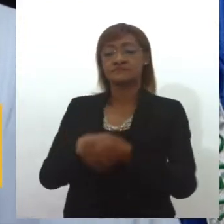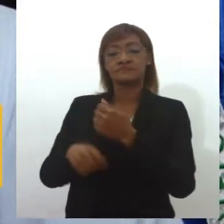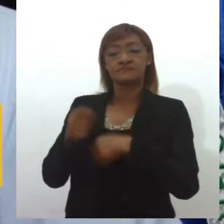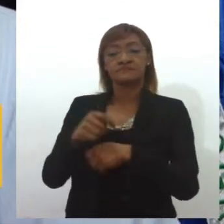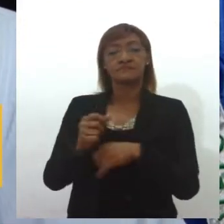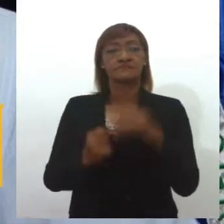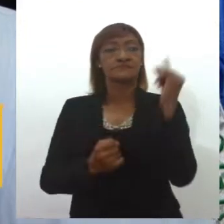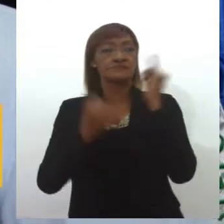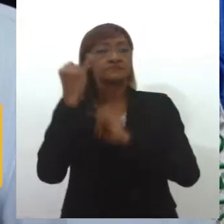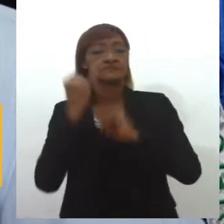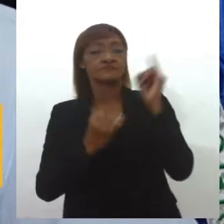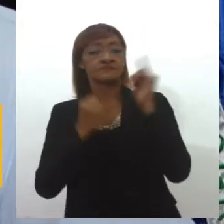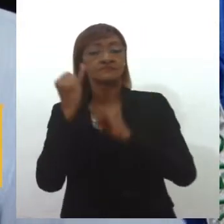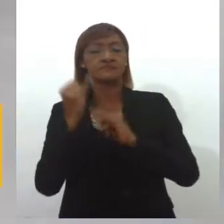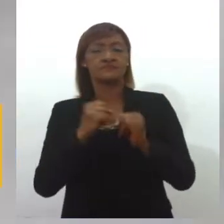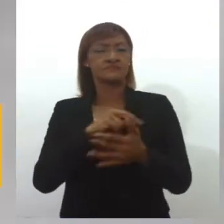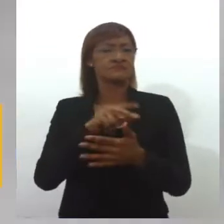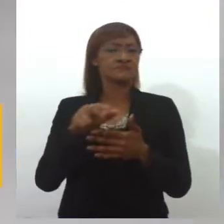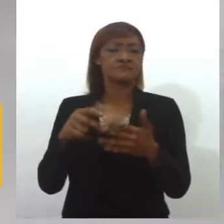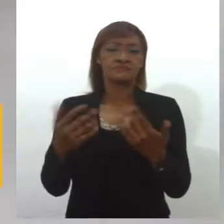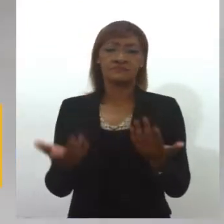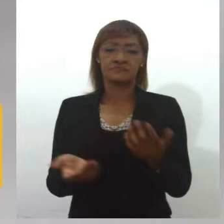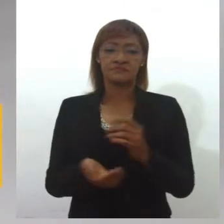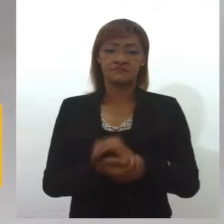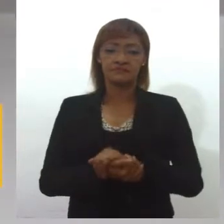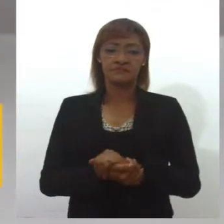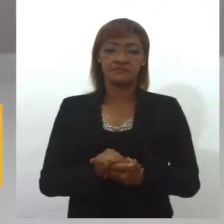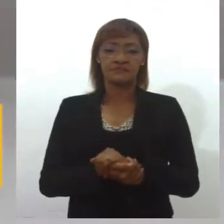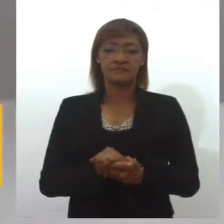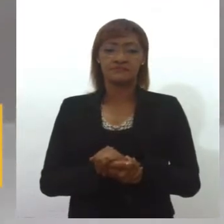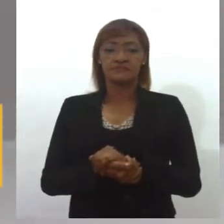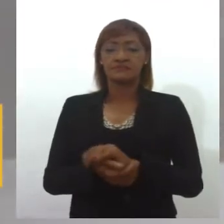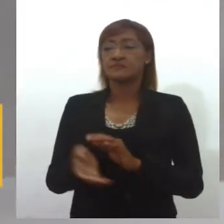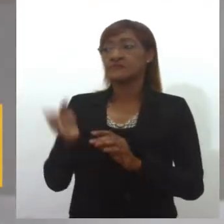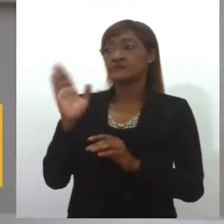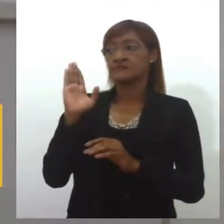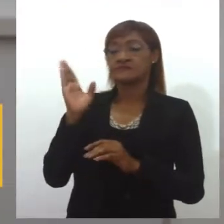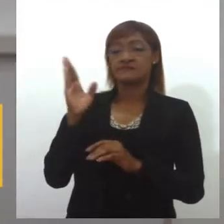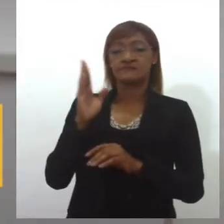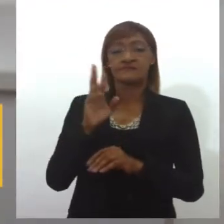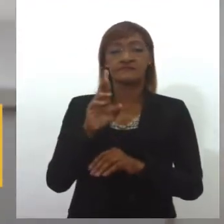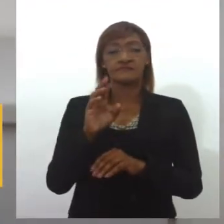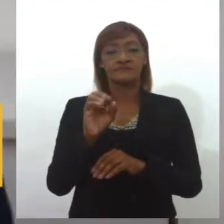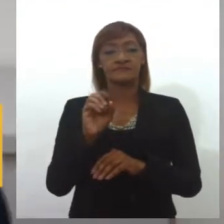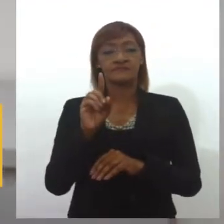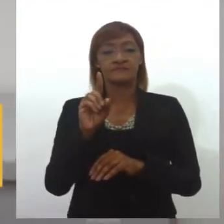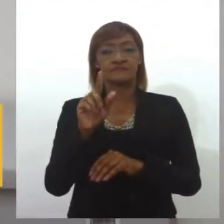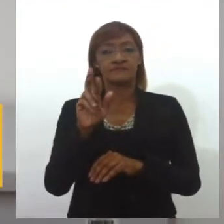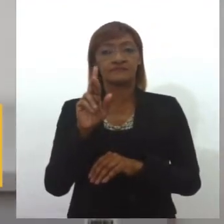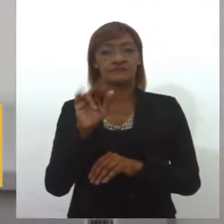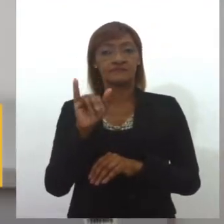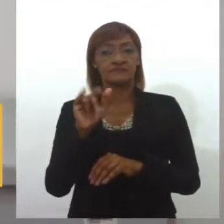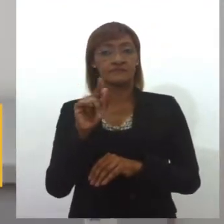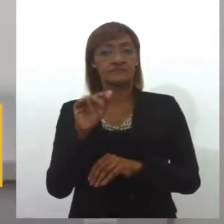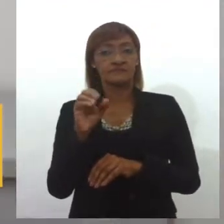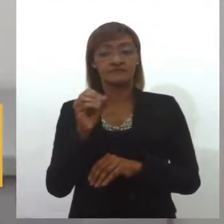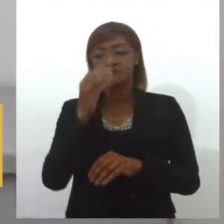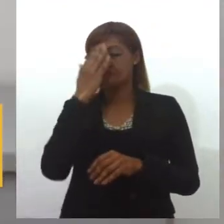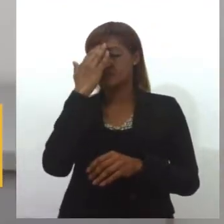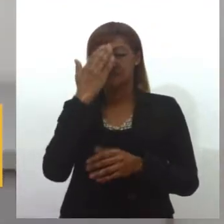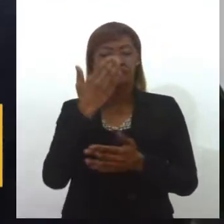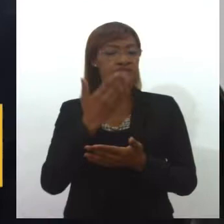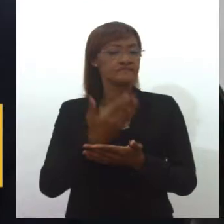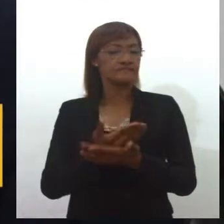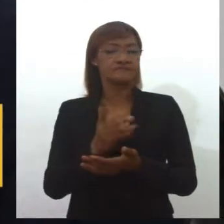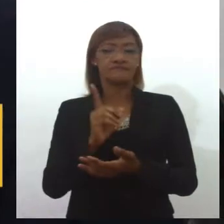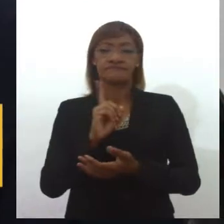do setor de serviço ou do agronegócio. Algo que o economista Rodrigo Rocha não acredita que vá acontecer em pouco